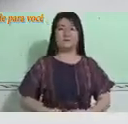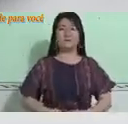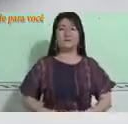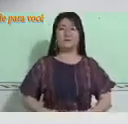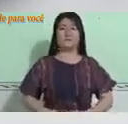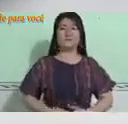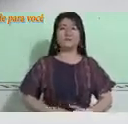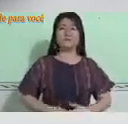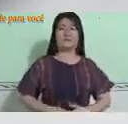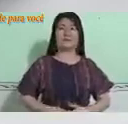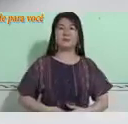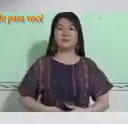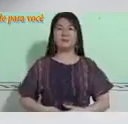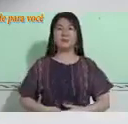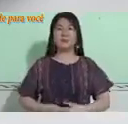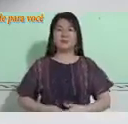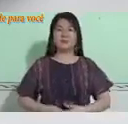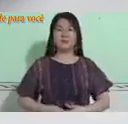dieta líquida.